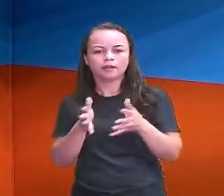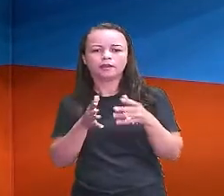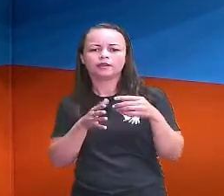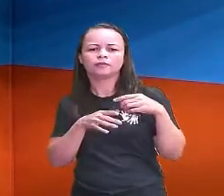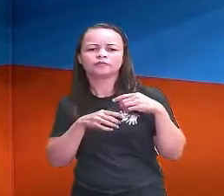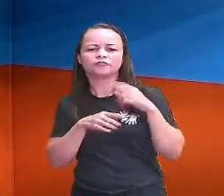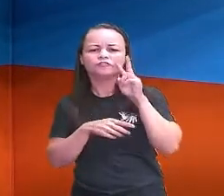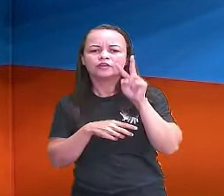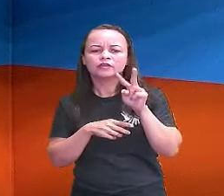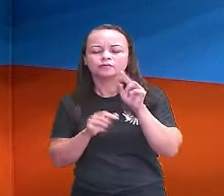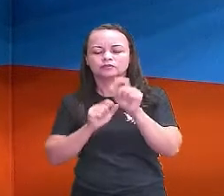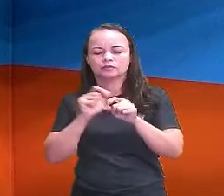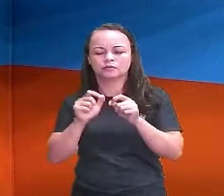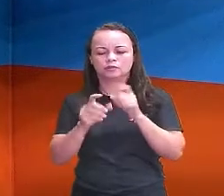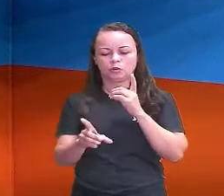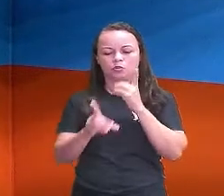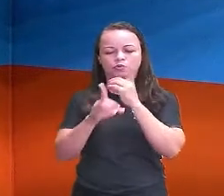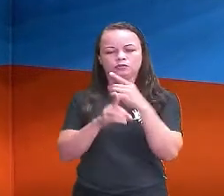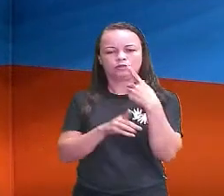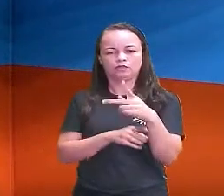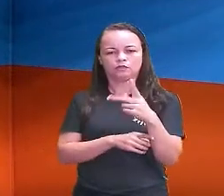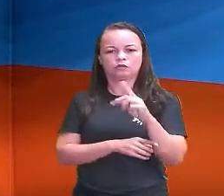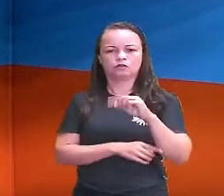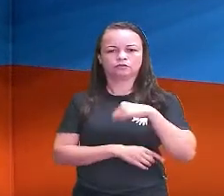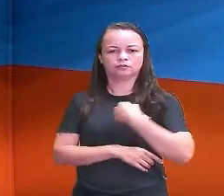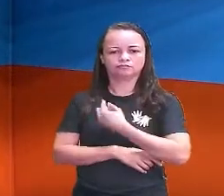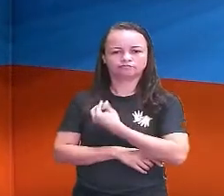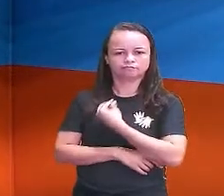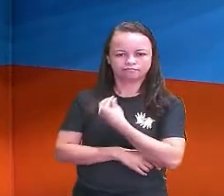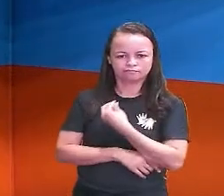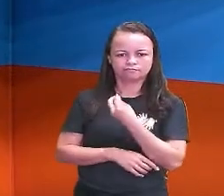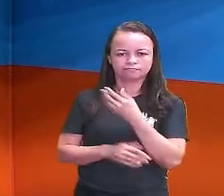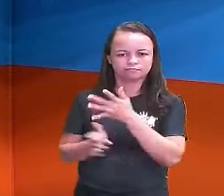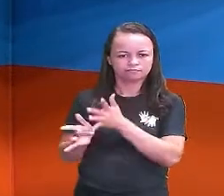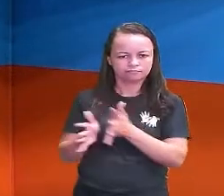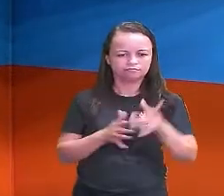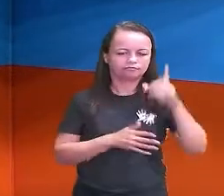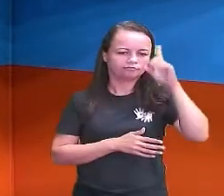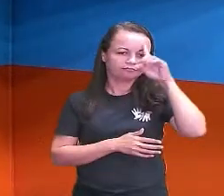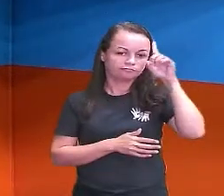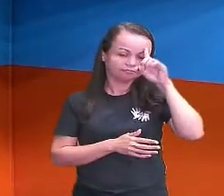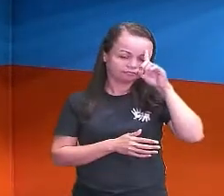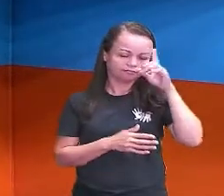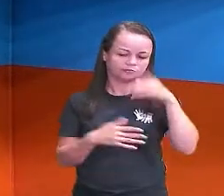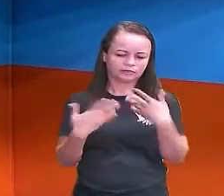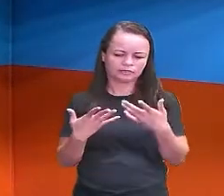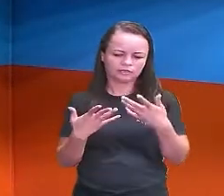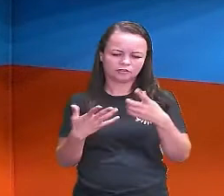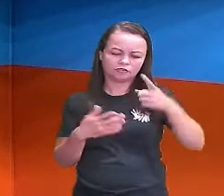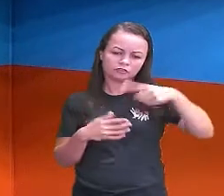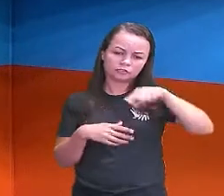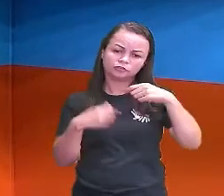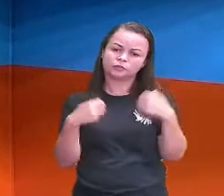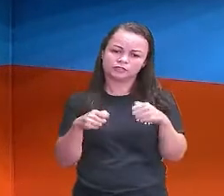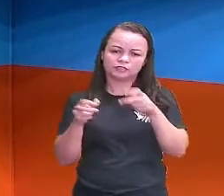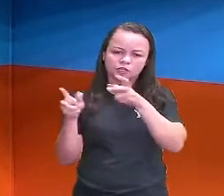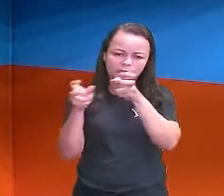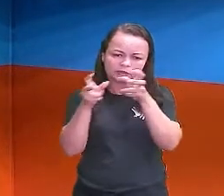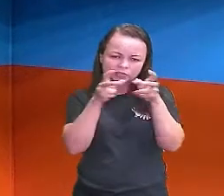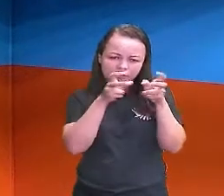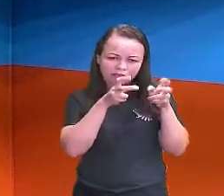dia essas figuras geométricas, tá certo? E aí agora você só precisa observar e